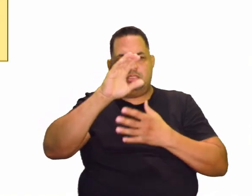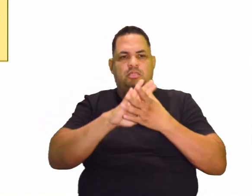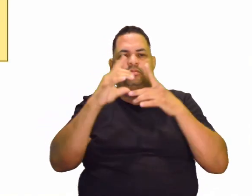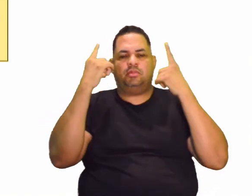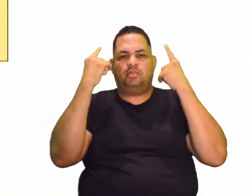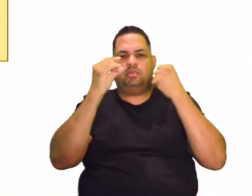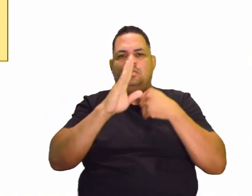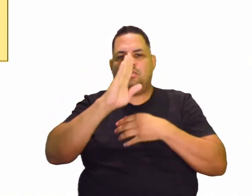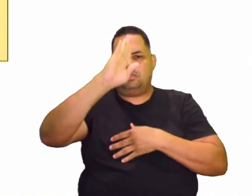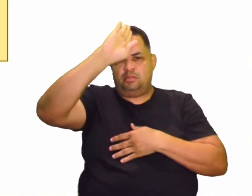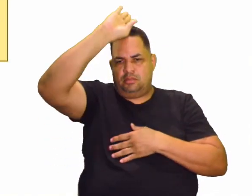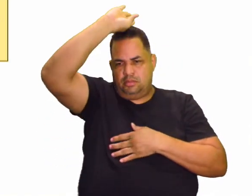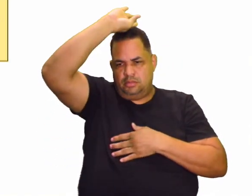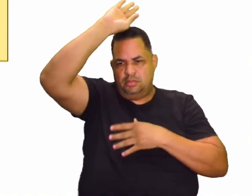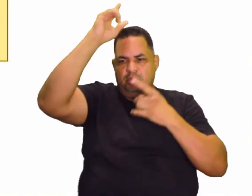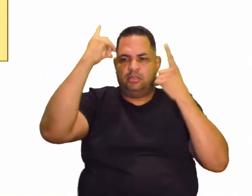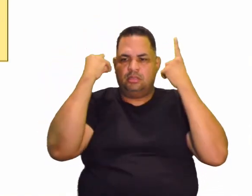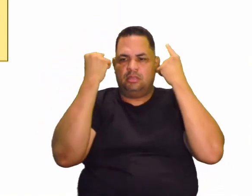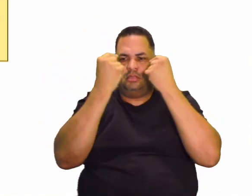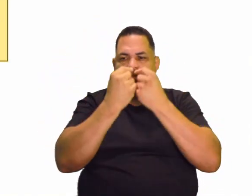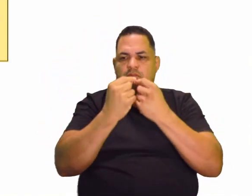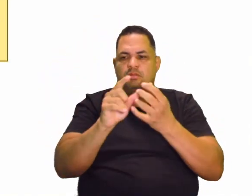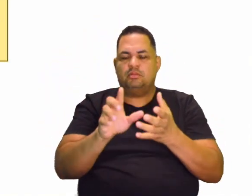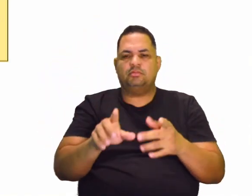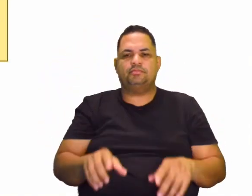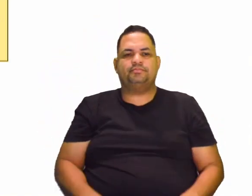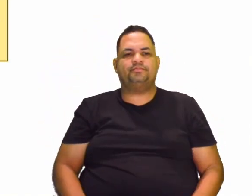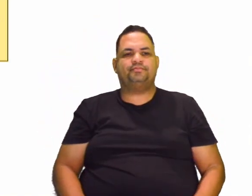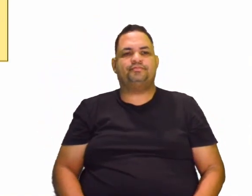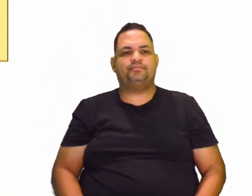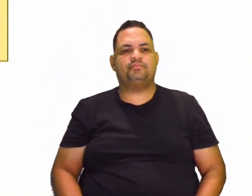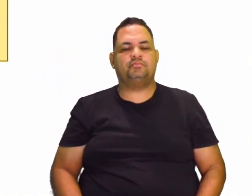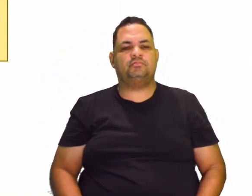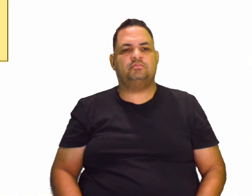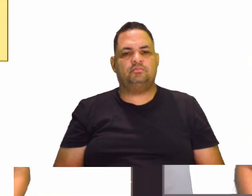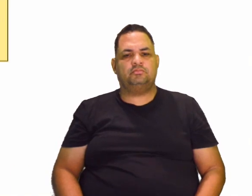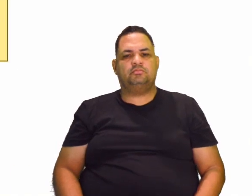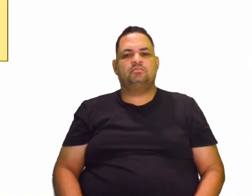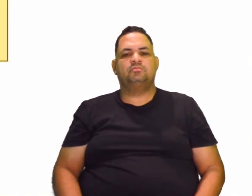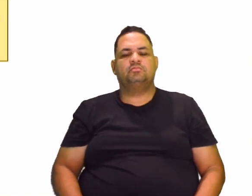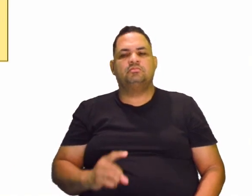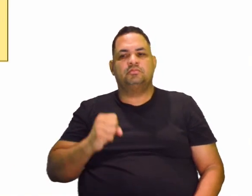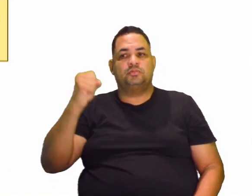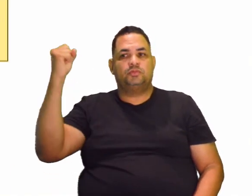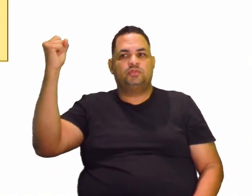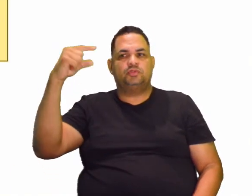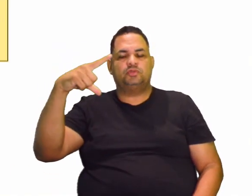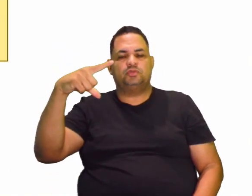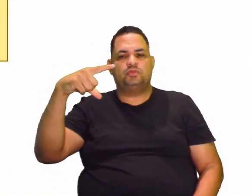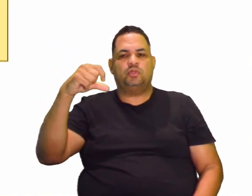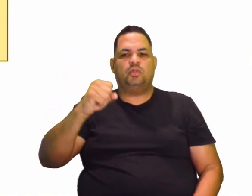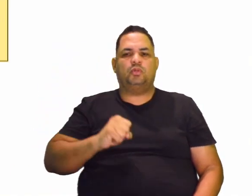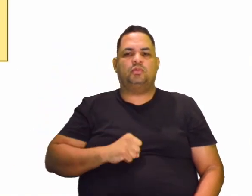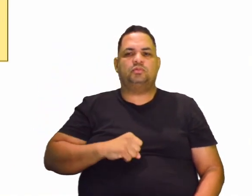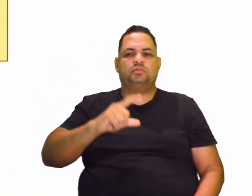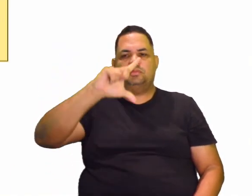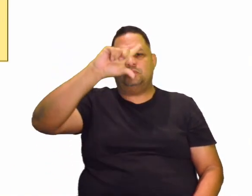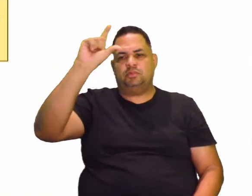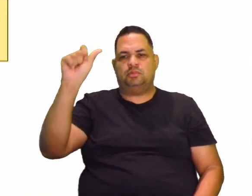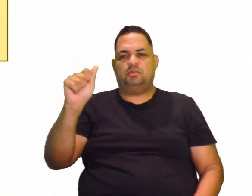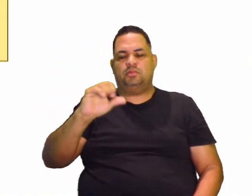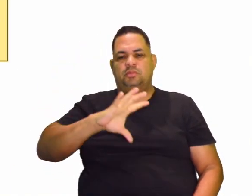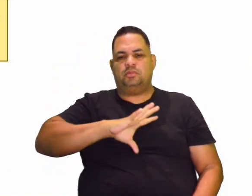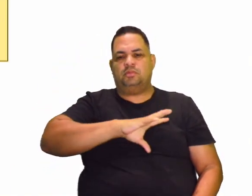os mesmos objetivos, né? Deus do sol, Deus da lua, Deus do vinho, Deus do amor, deusa